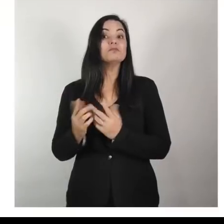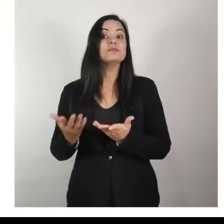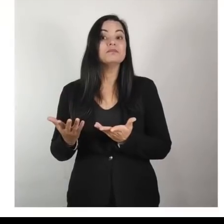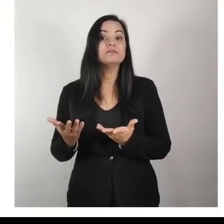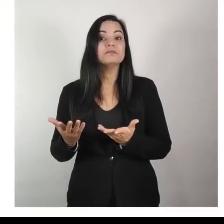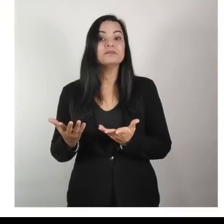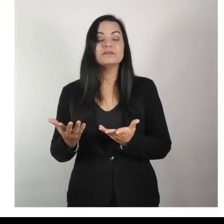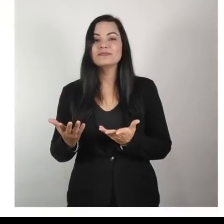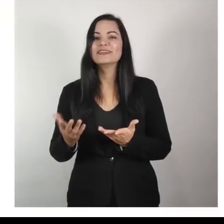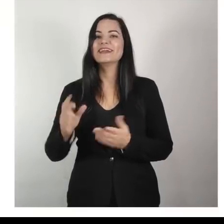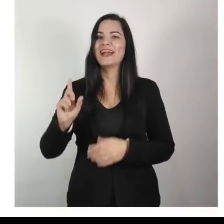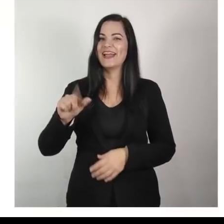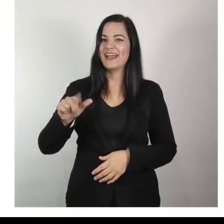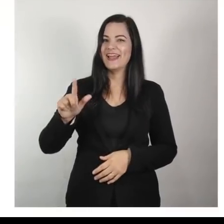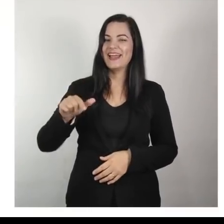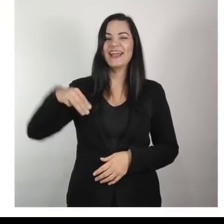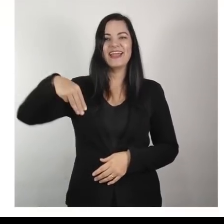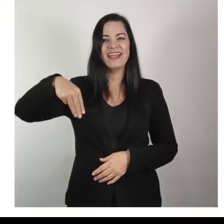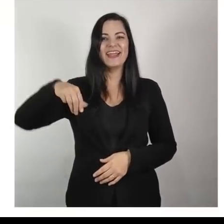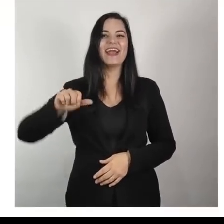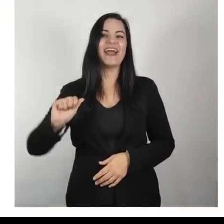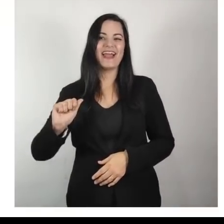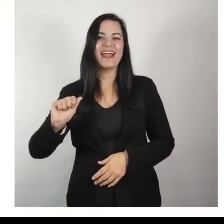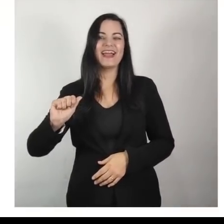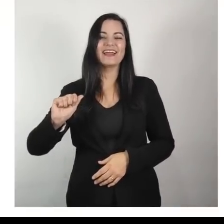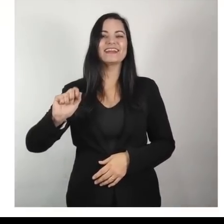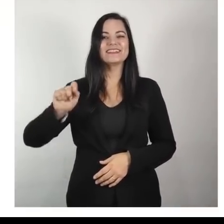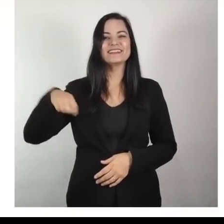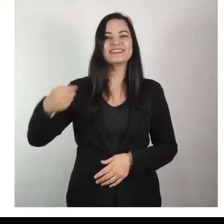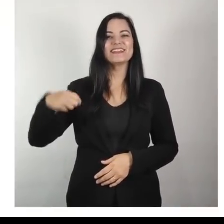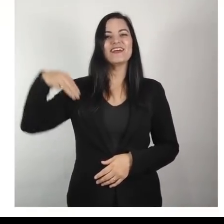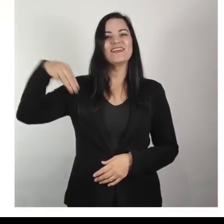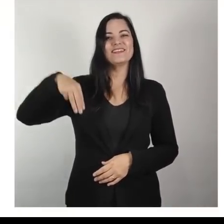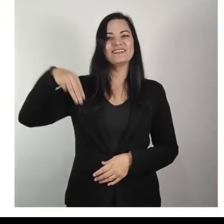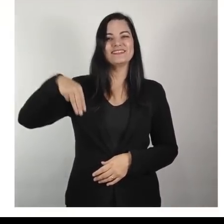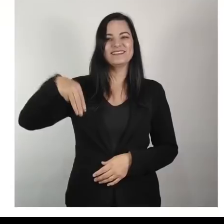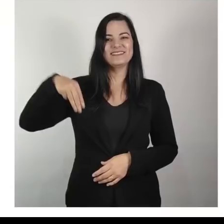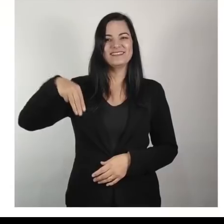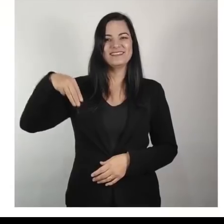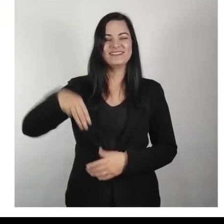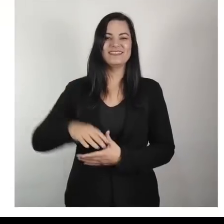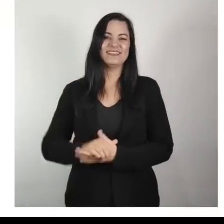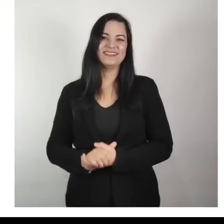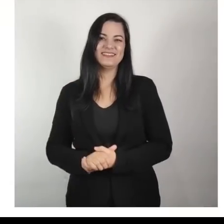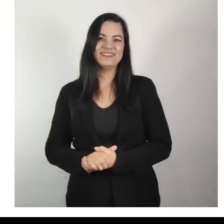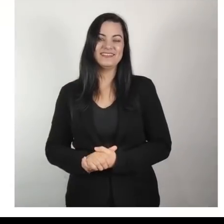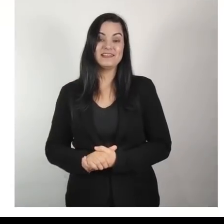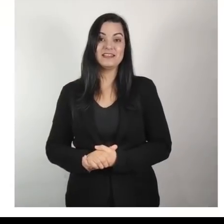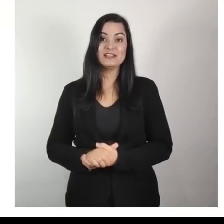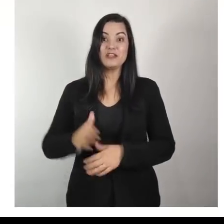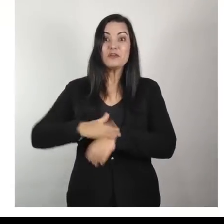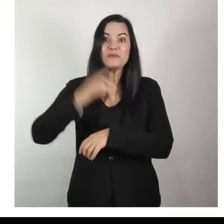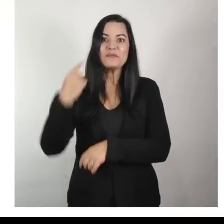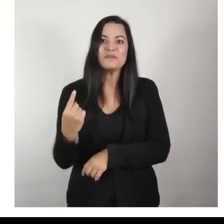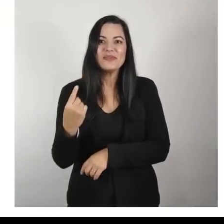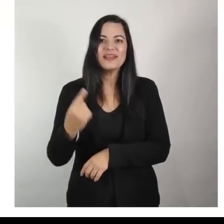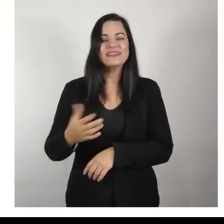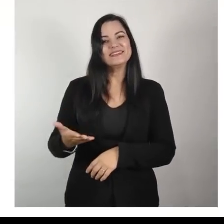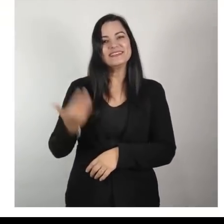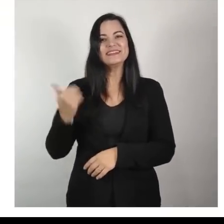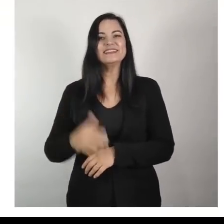Qual é? Isso mesmo, MA, Maranhão. Mais